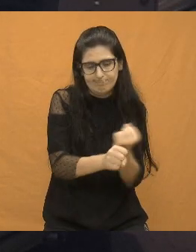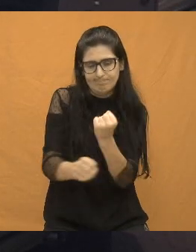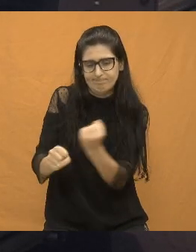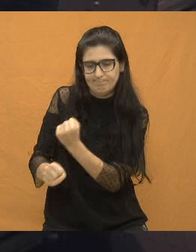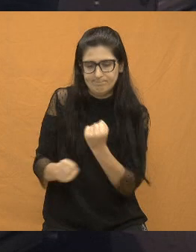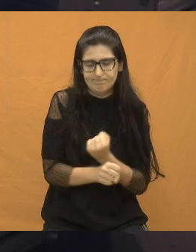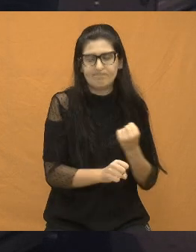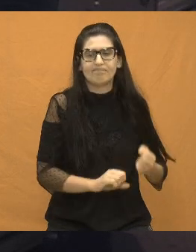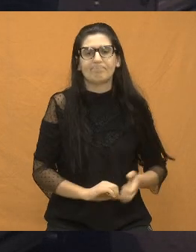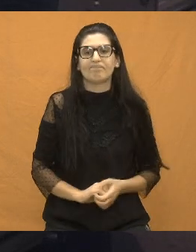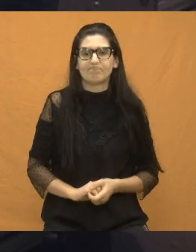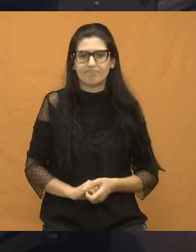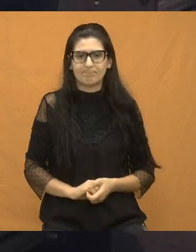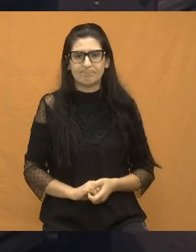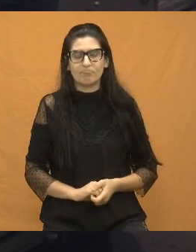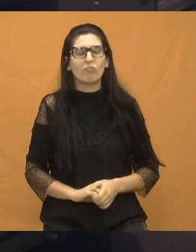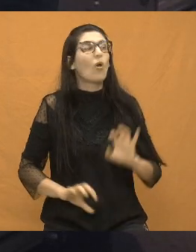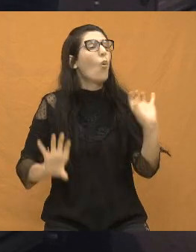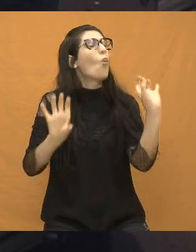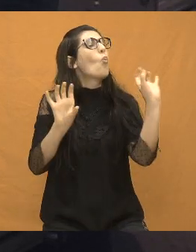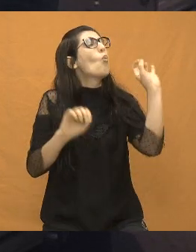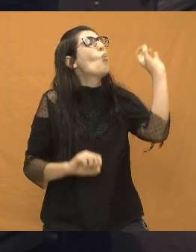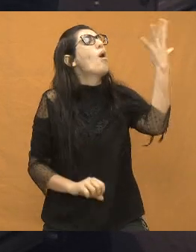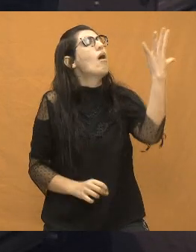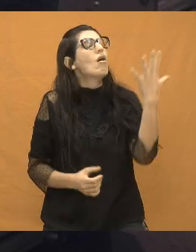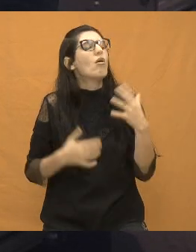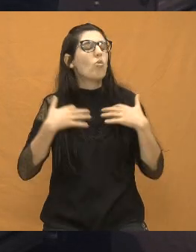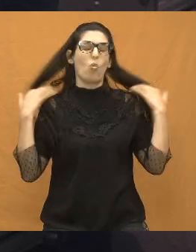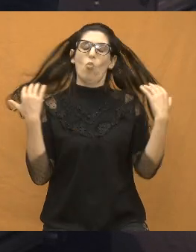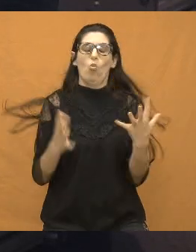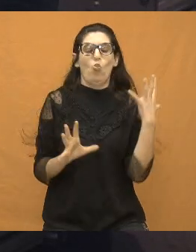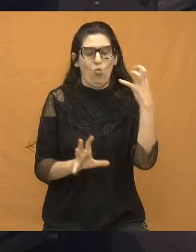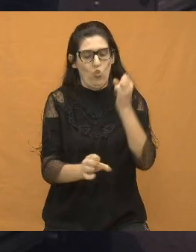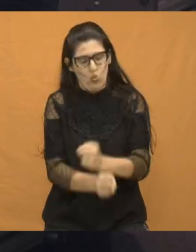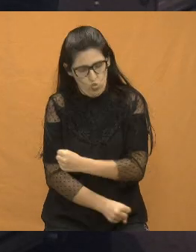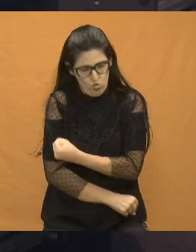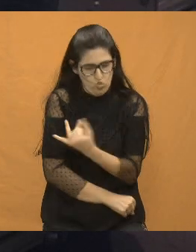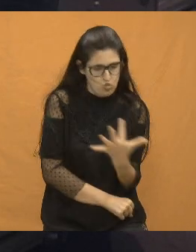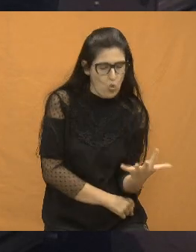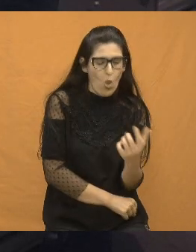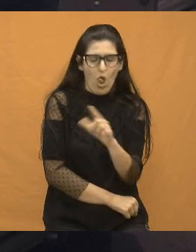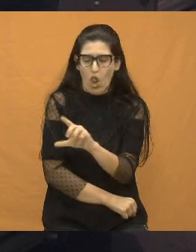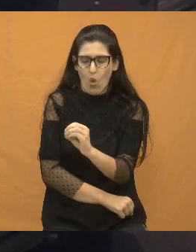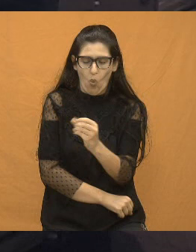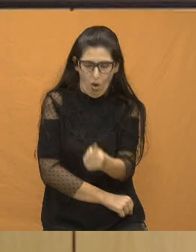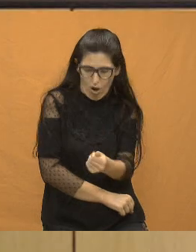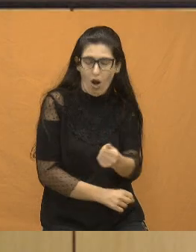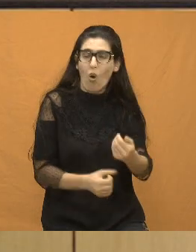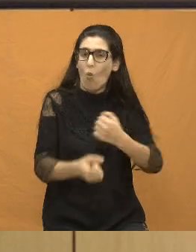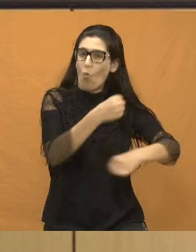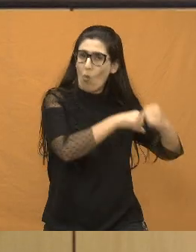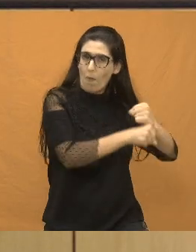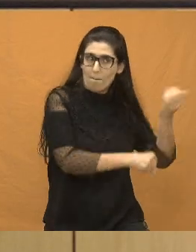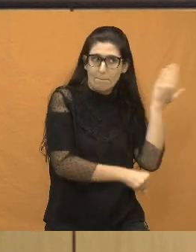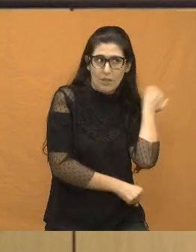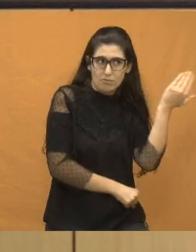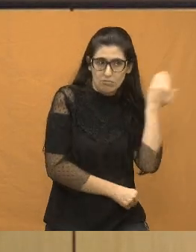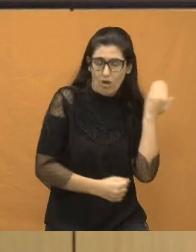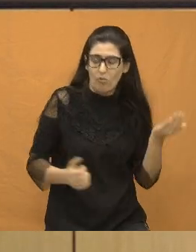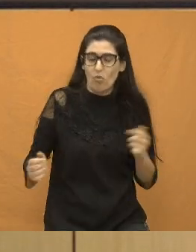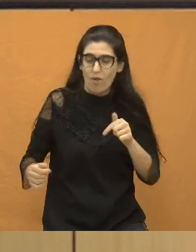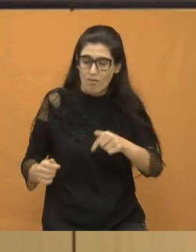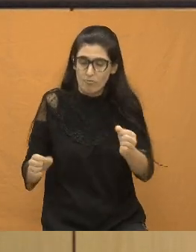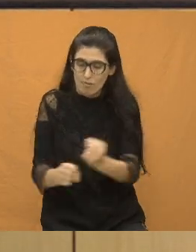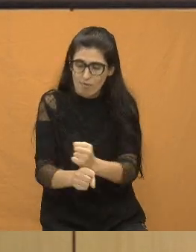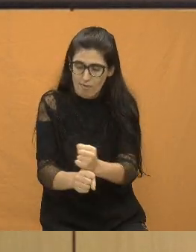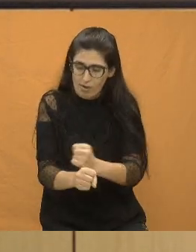Vocês, quando foi feito o orçamento, a LOA, ano passado, para esse ano, vocês fizeram